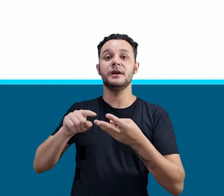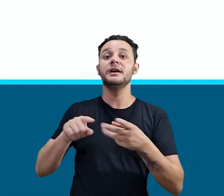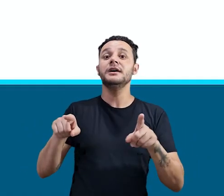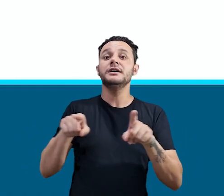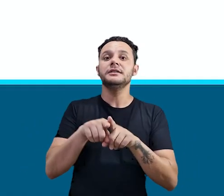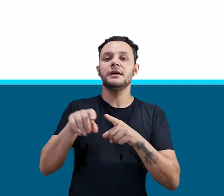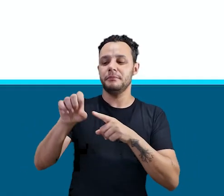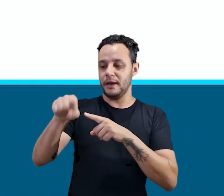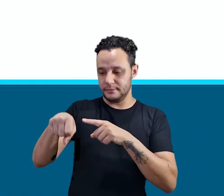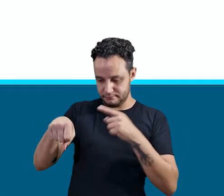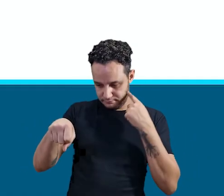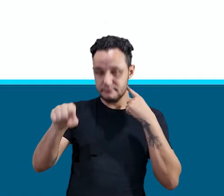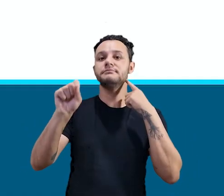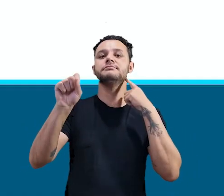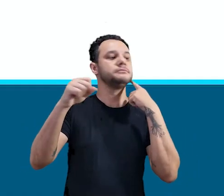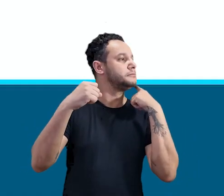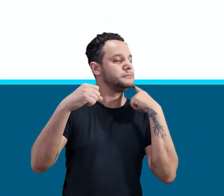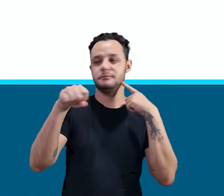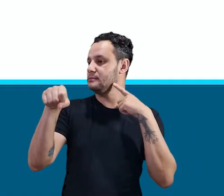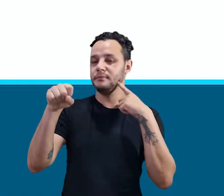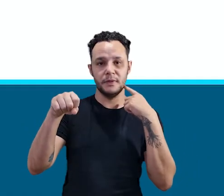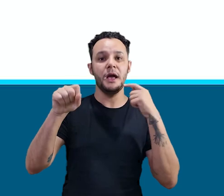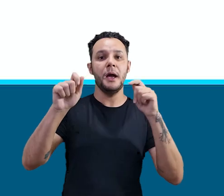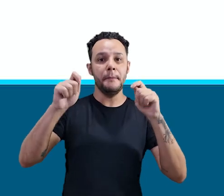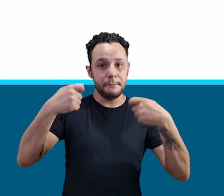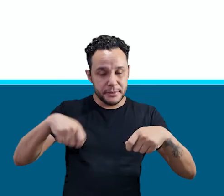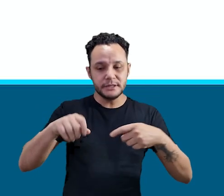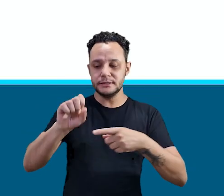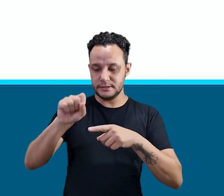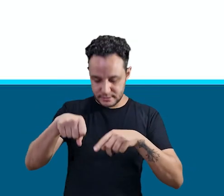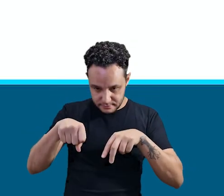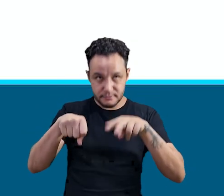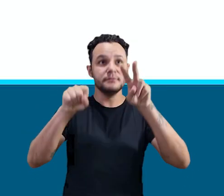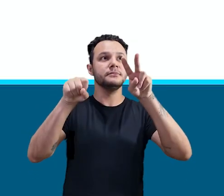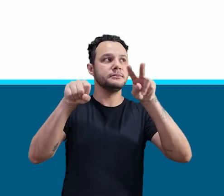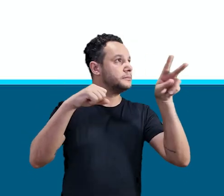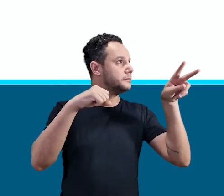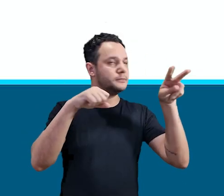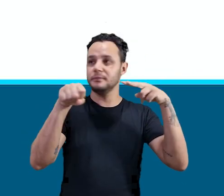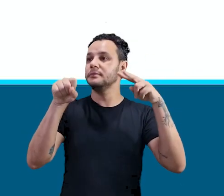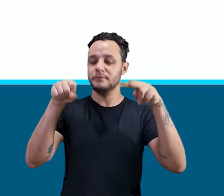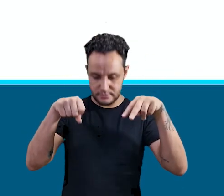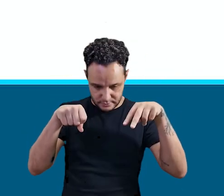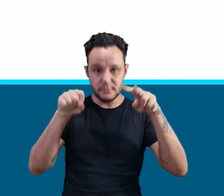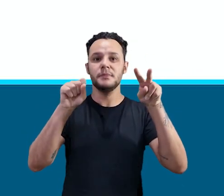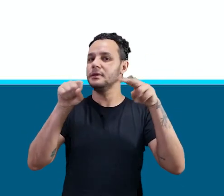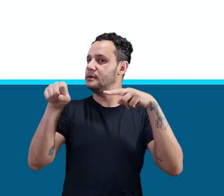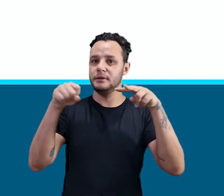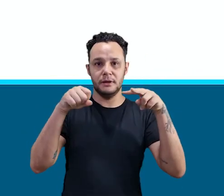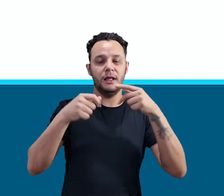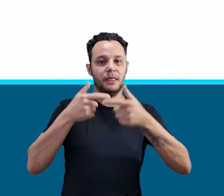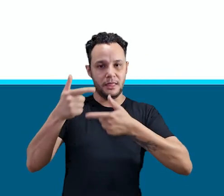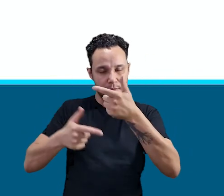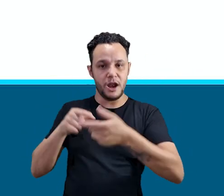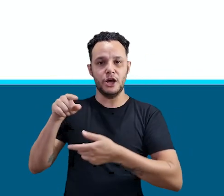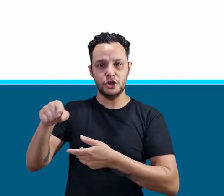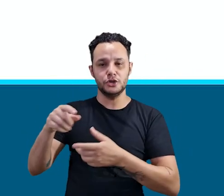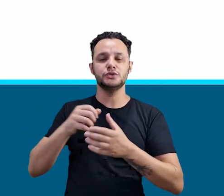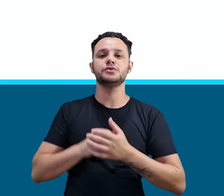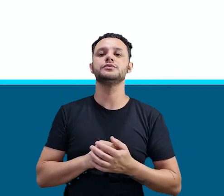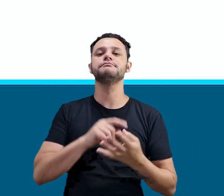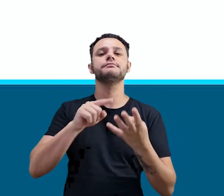aprendizagem, a coordenação do pescoço, né? Uma criança, para assistir aula, ela precisa olhar para o quadro, abaixar, escrever, olhar para o quadro, abaixar,